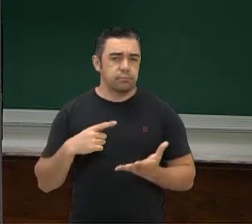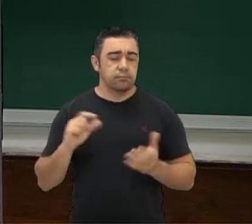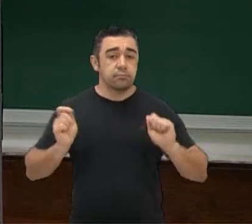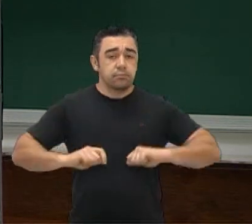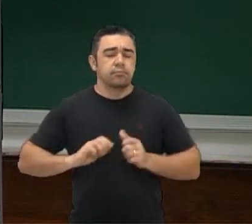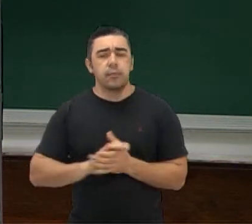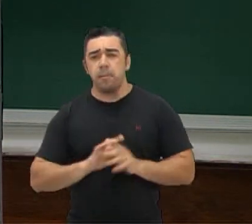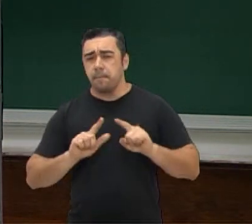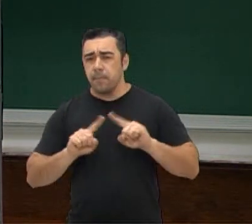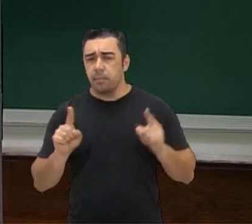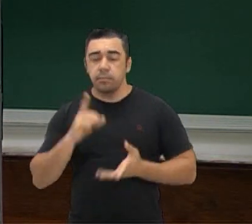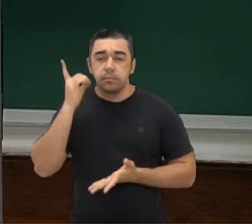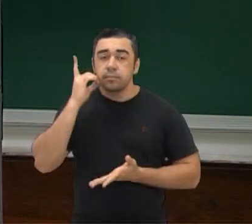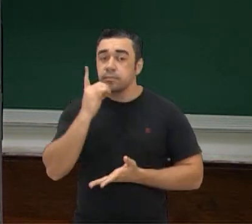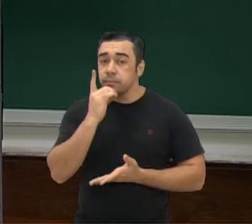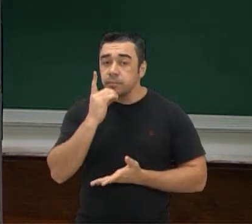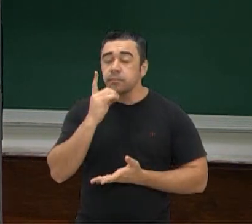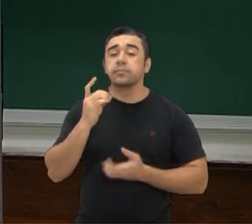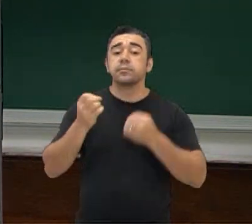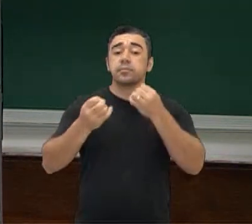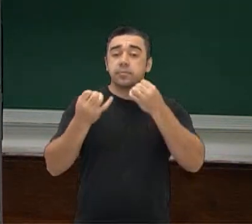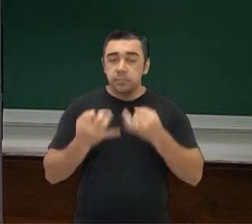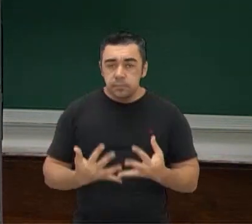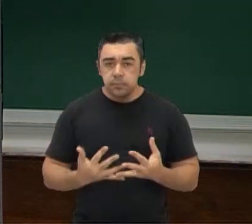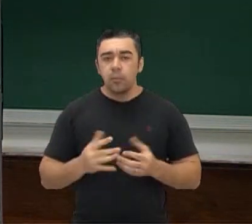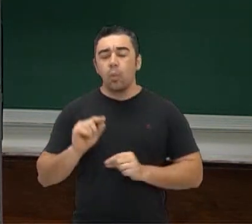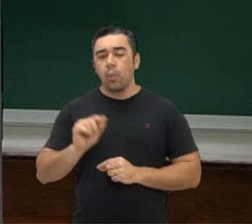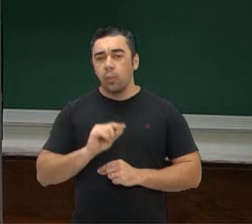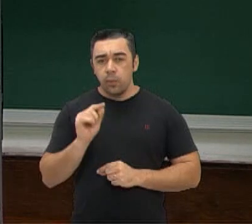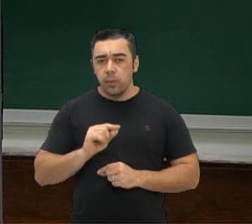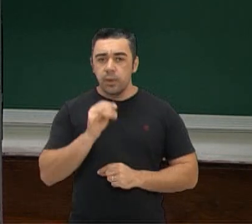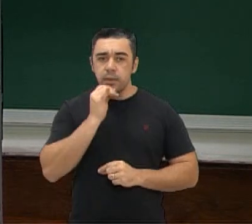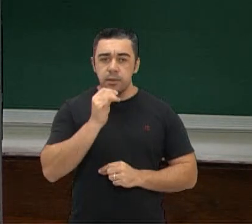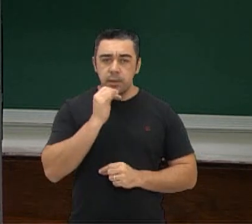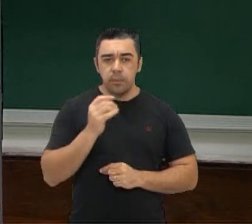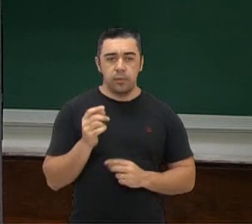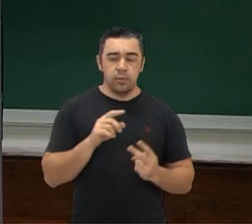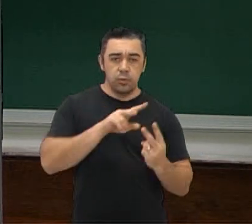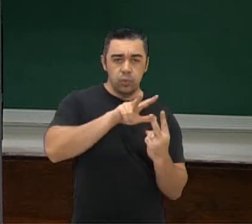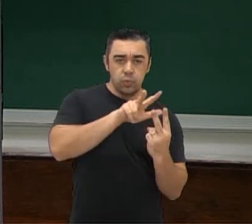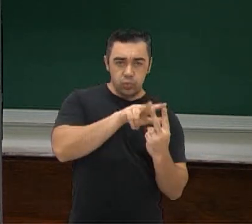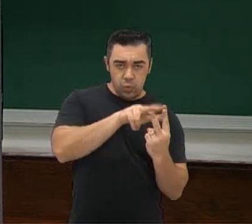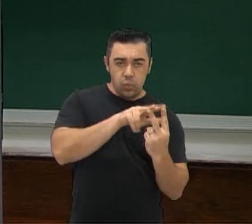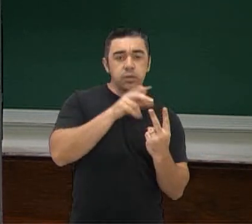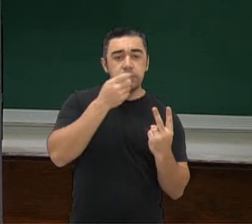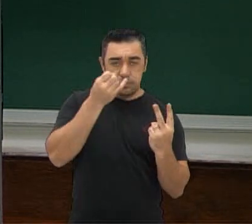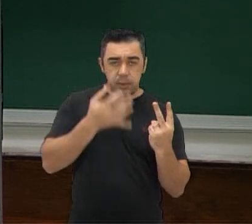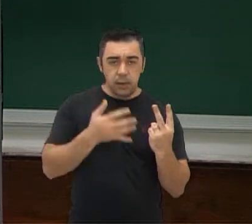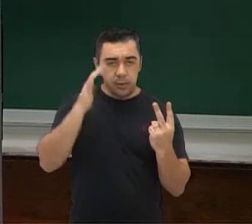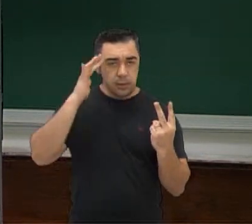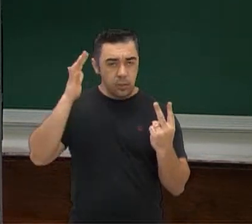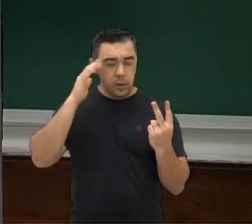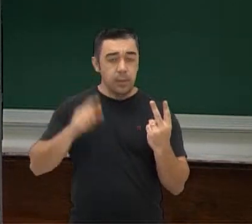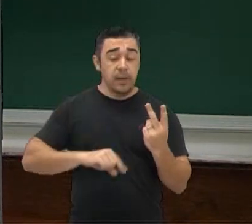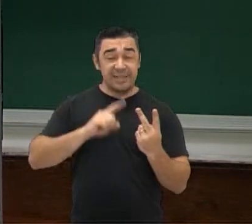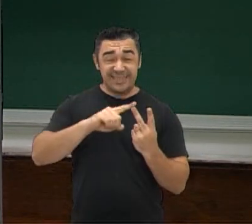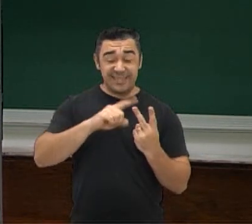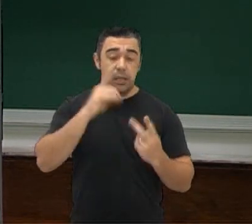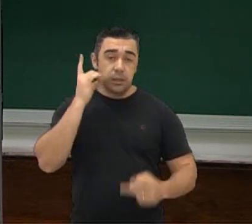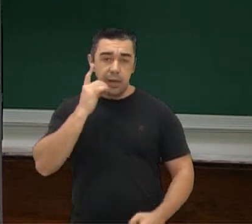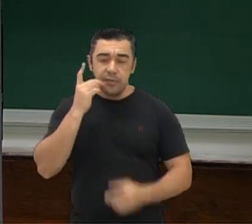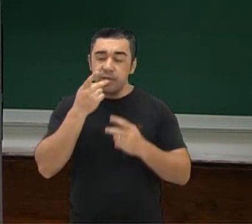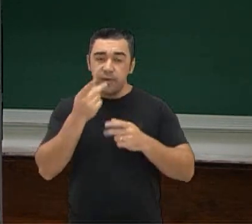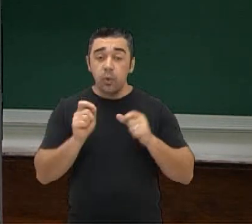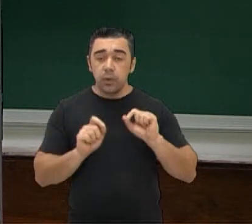fala do darwinismo, a gente tem que lembrar que tanto Wallace quanto Darwin, né, falaram sobre essa teoria. O que diz? Que o meio,